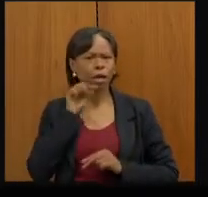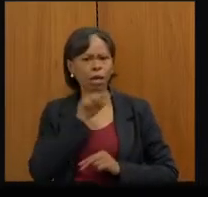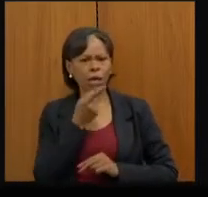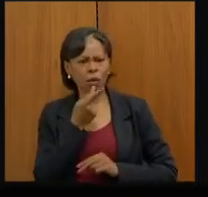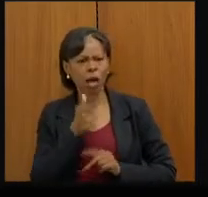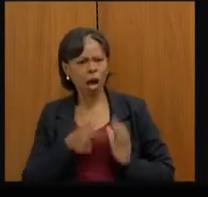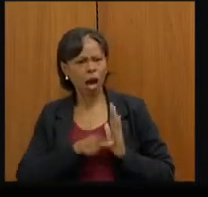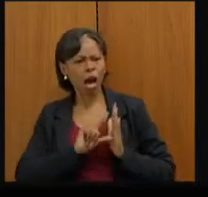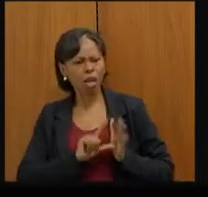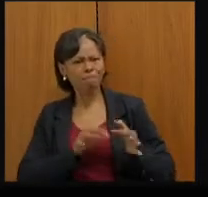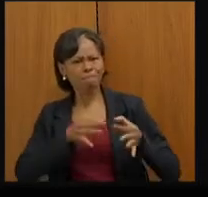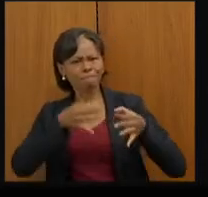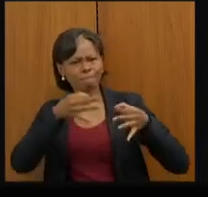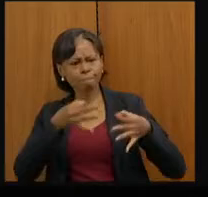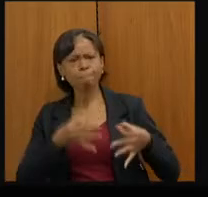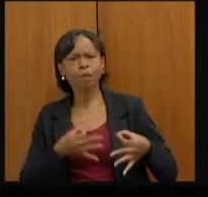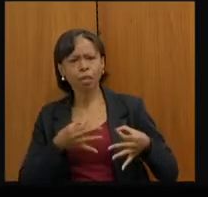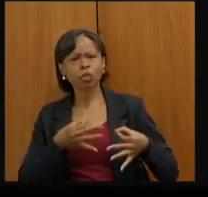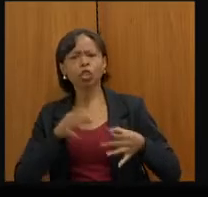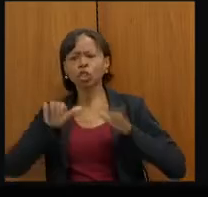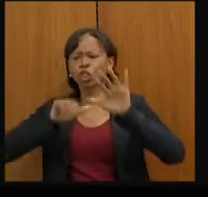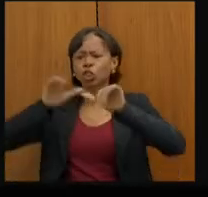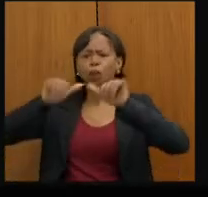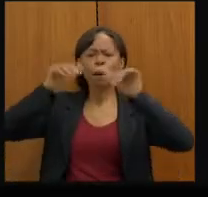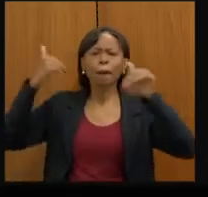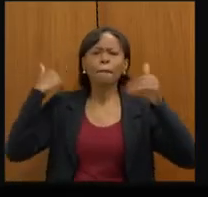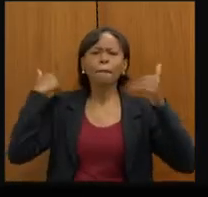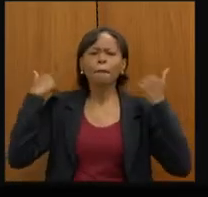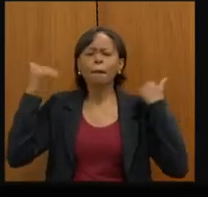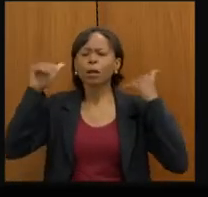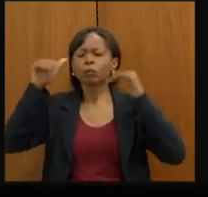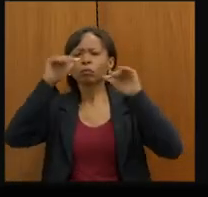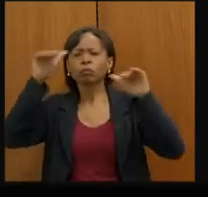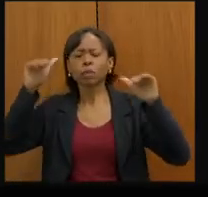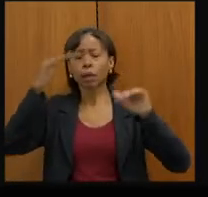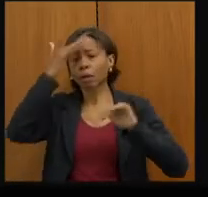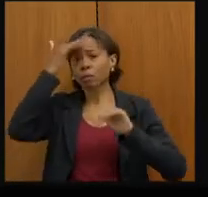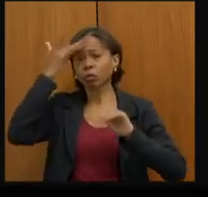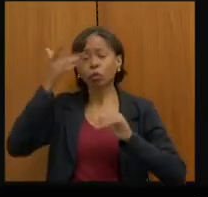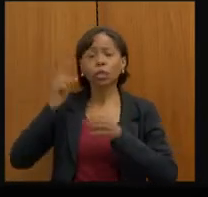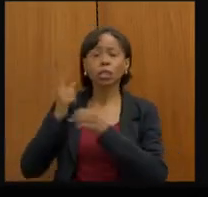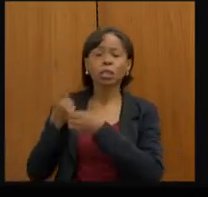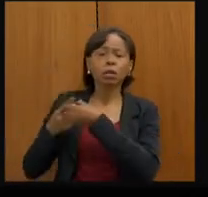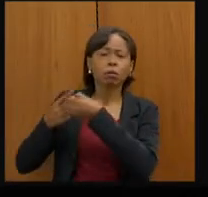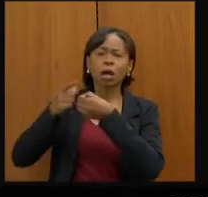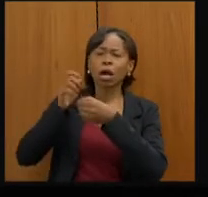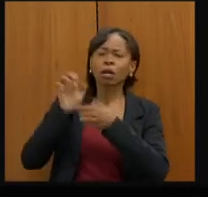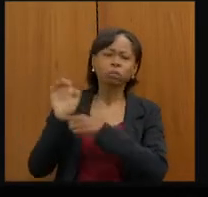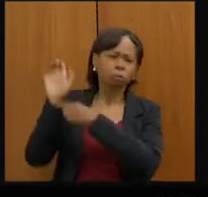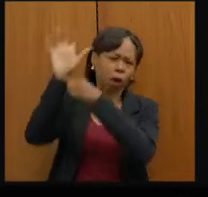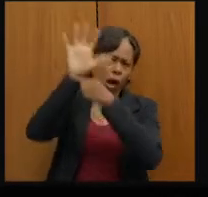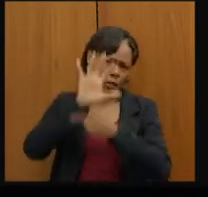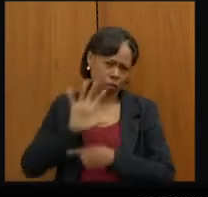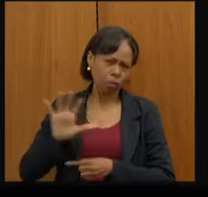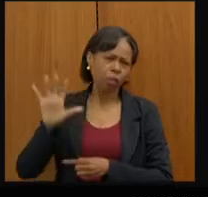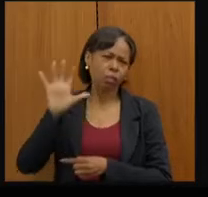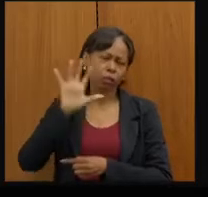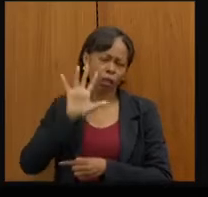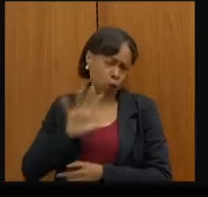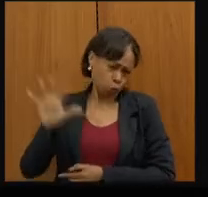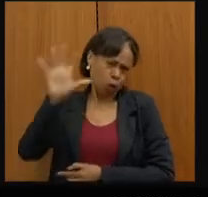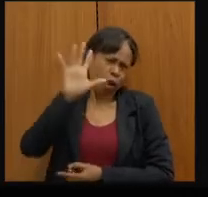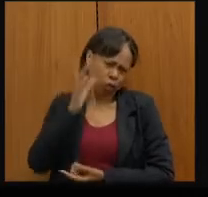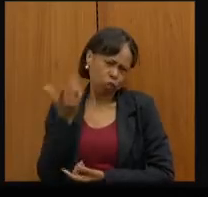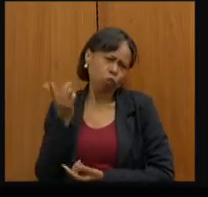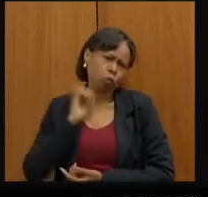trazermos é pessoas de todas as regiões do Estados é a gente fala né nós sabemos